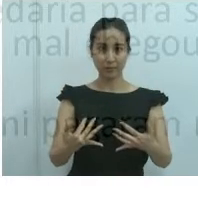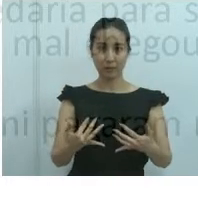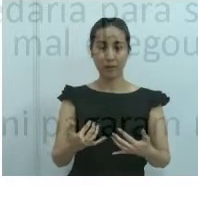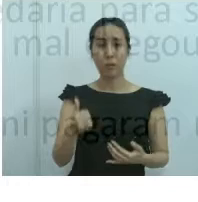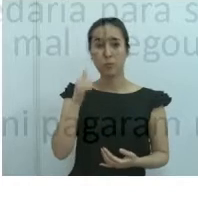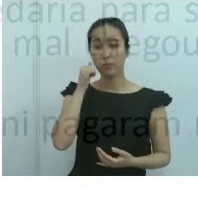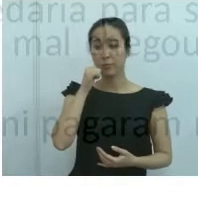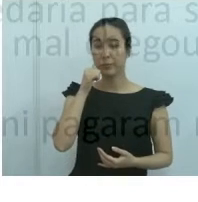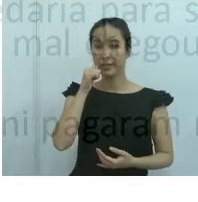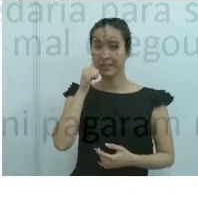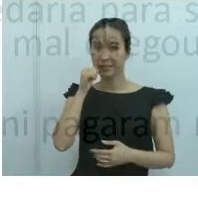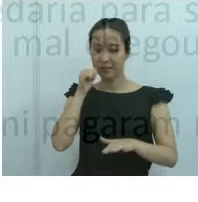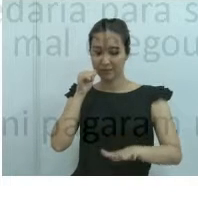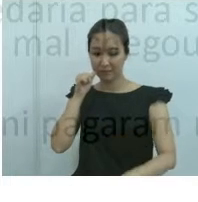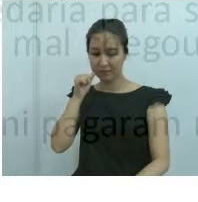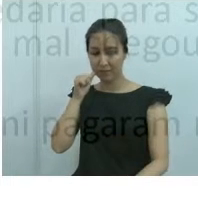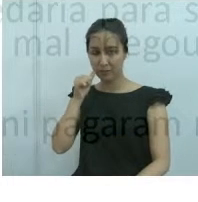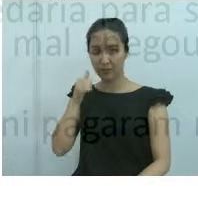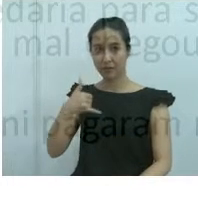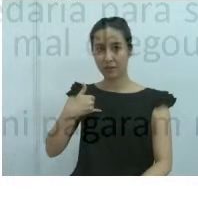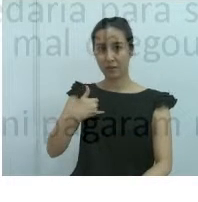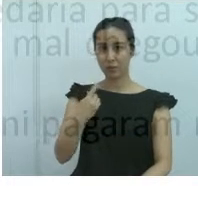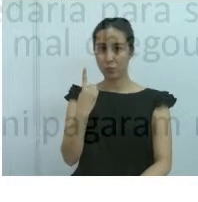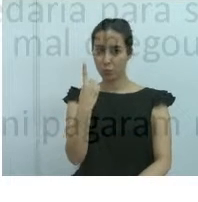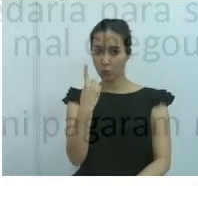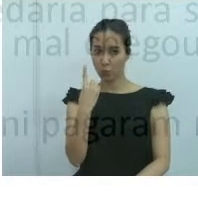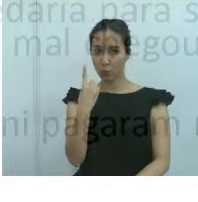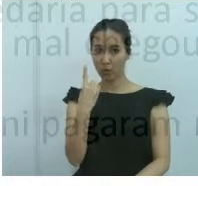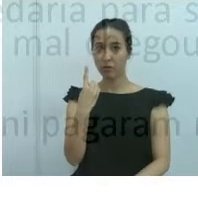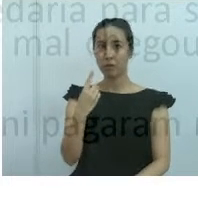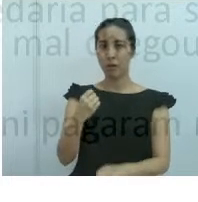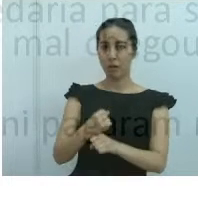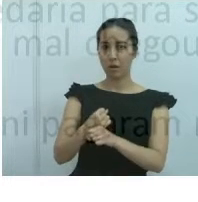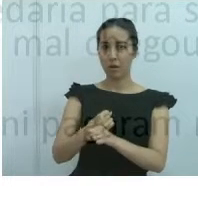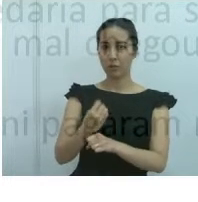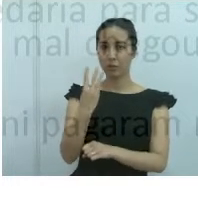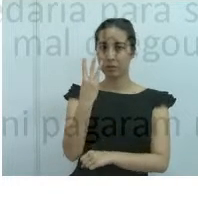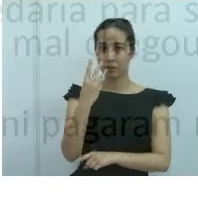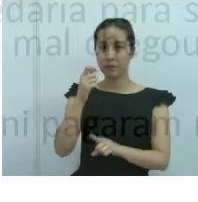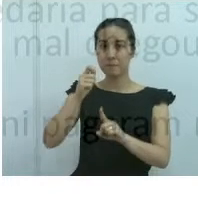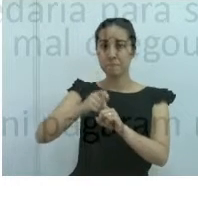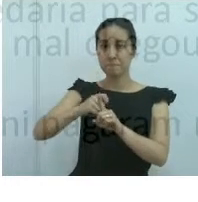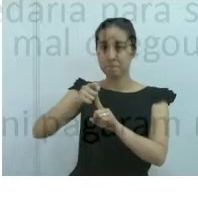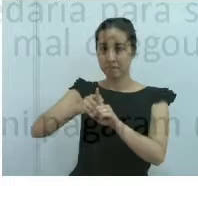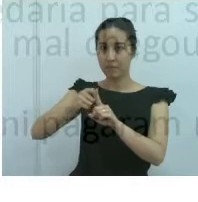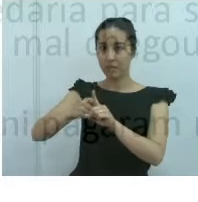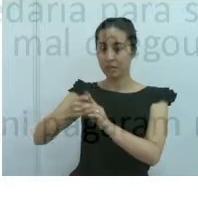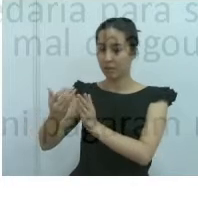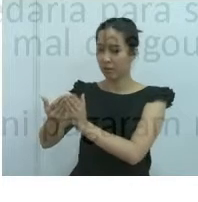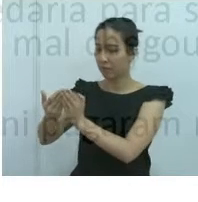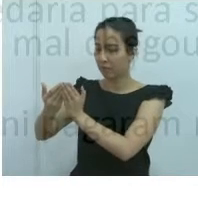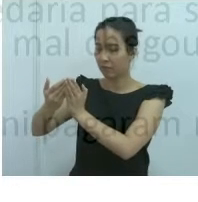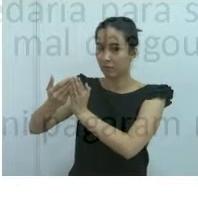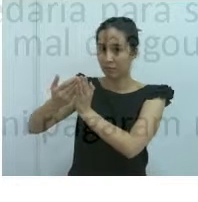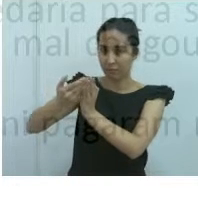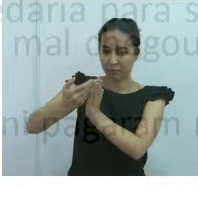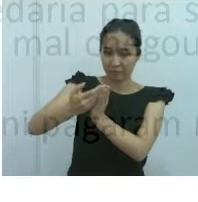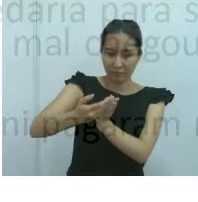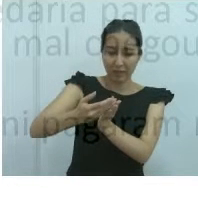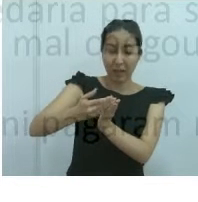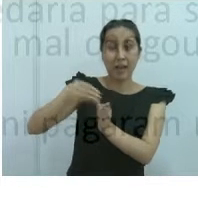mal na época chegar à conclusão ea família memórias do meu pai fala que foi sarampo e ela faleceu